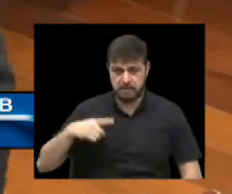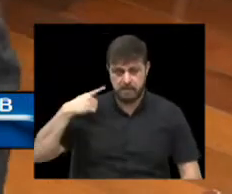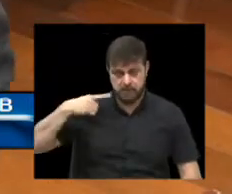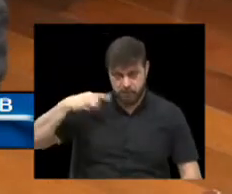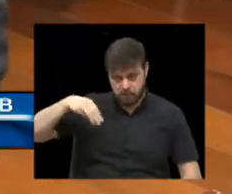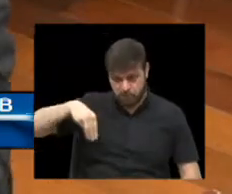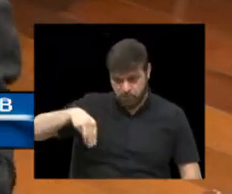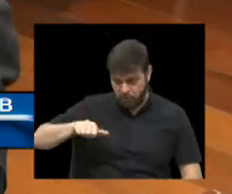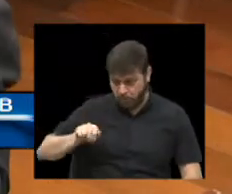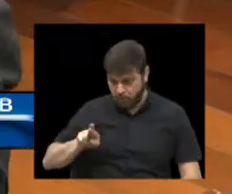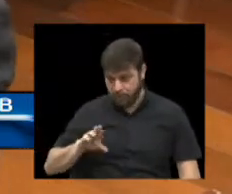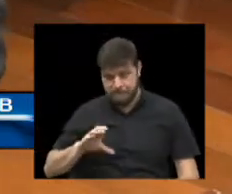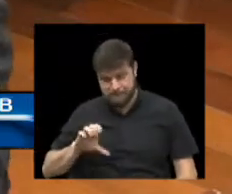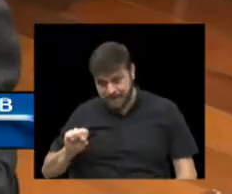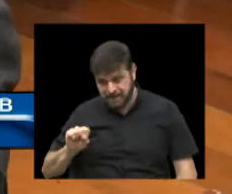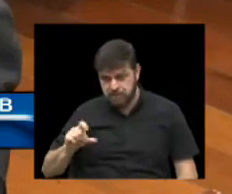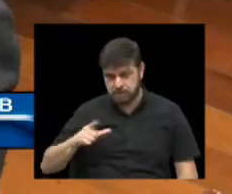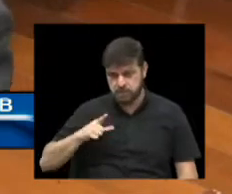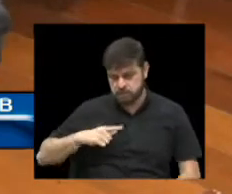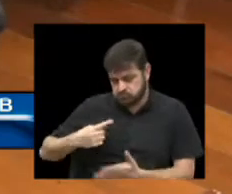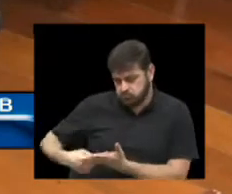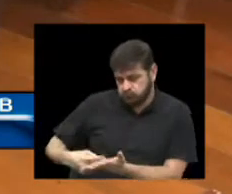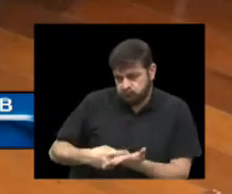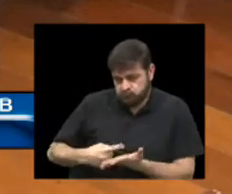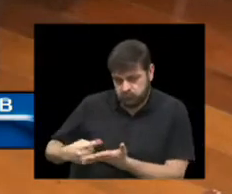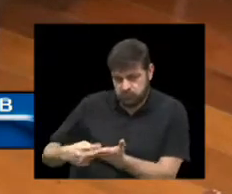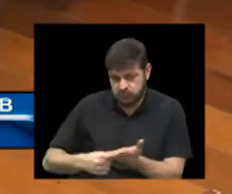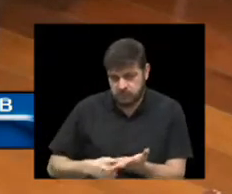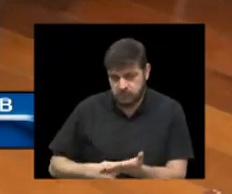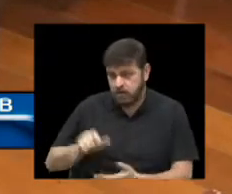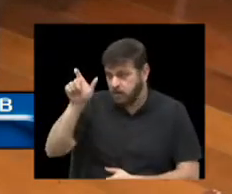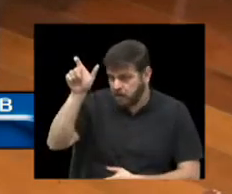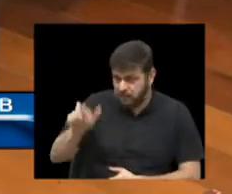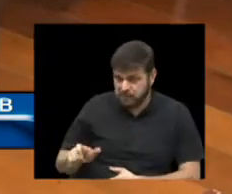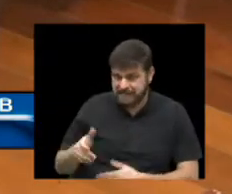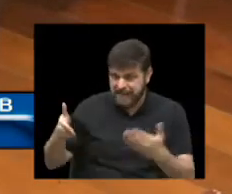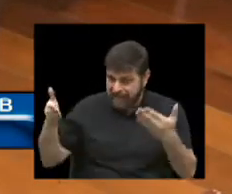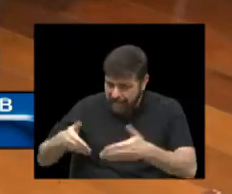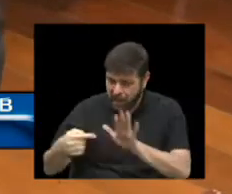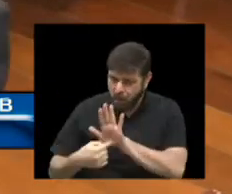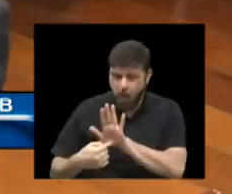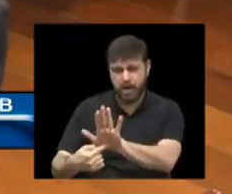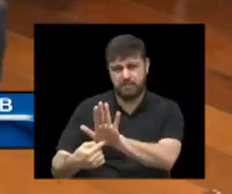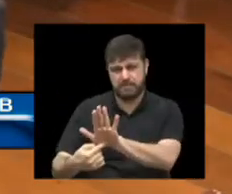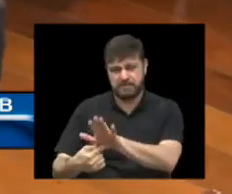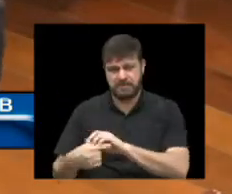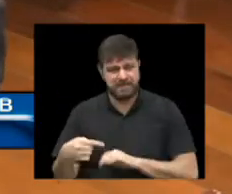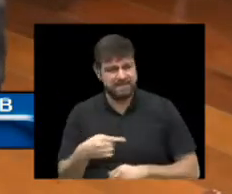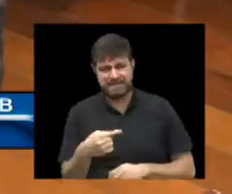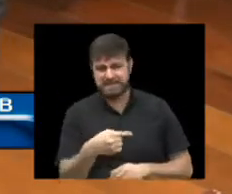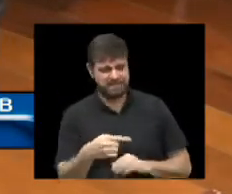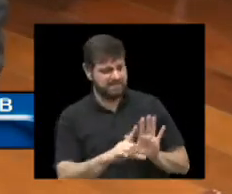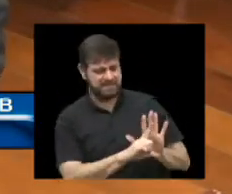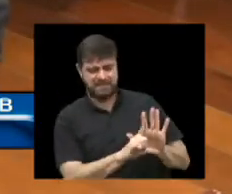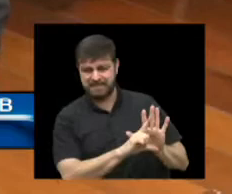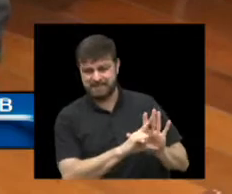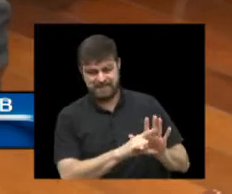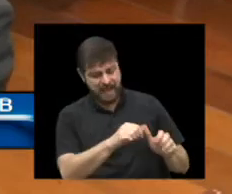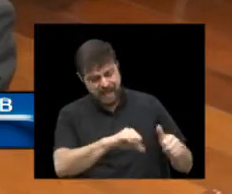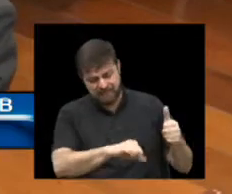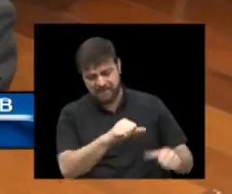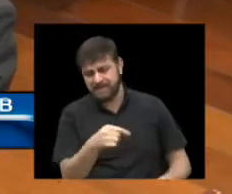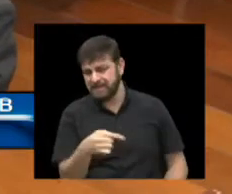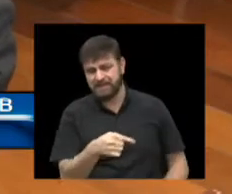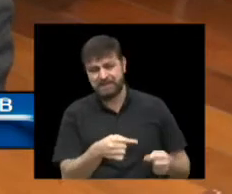juízo, até havia um pacto, uma conversa, que era para vocês apresentarem neste momento, e não no quesito, quando se discutir